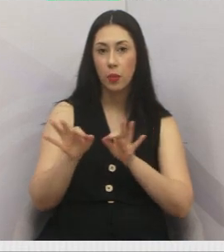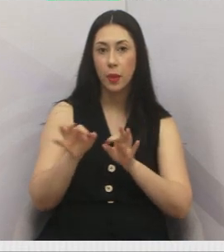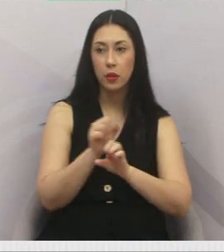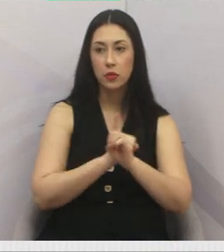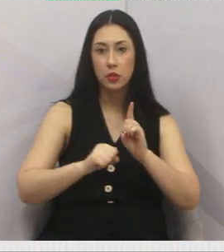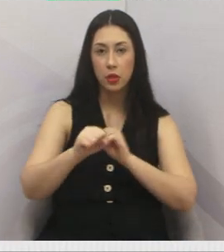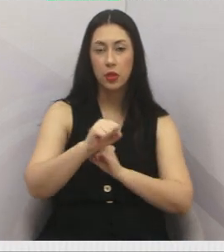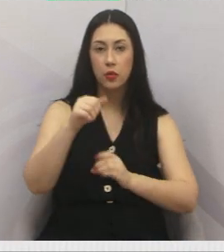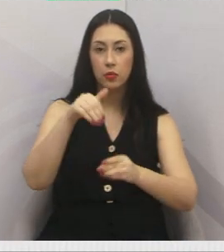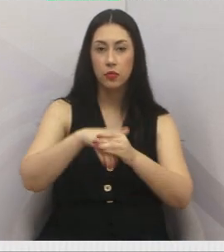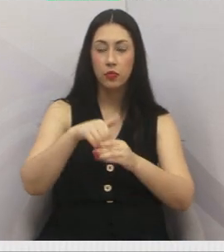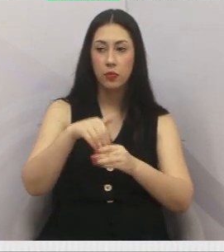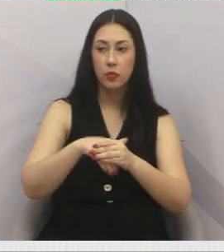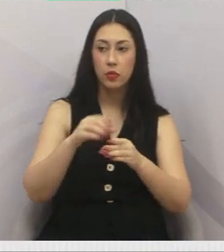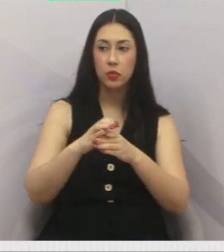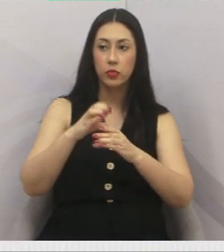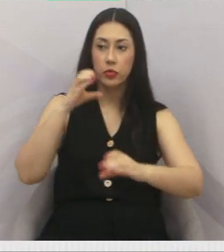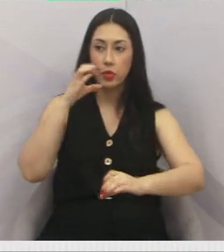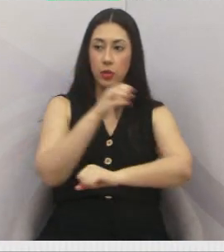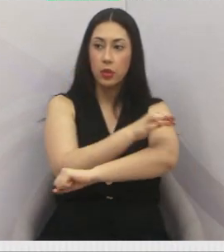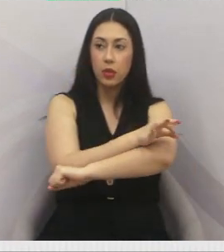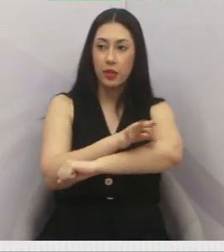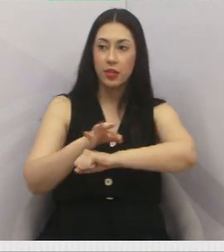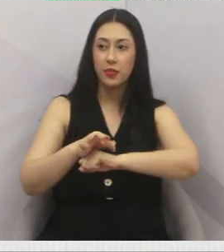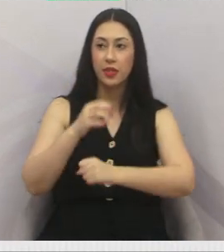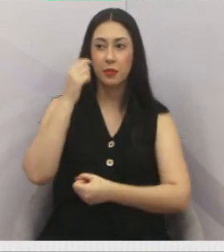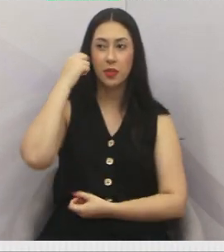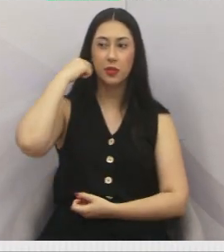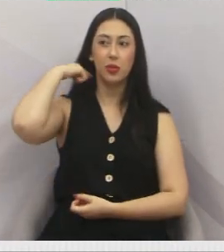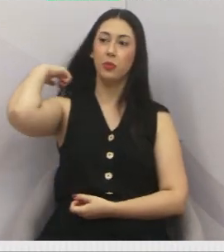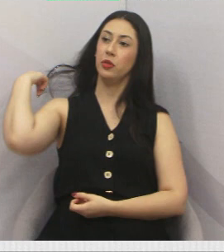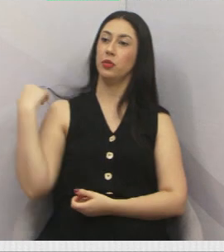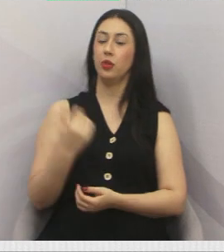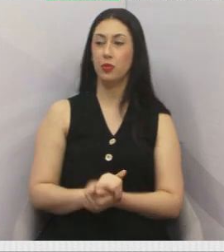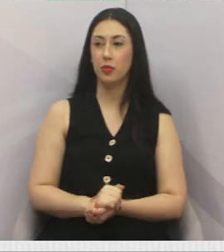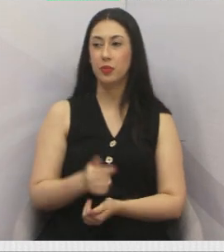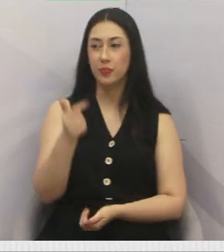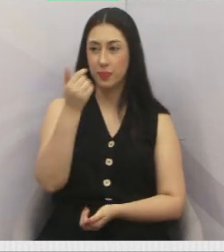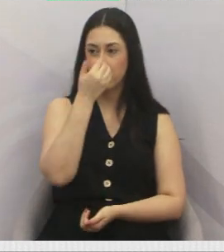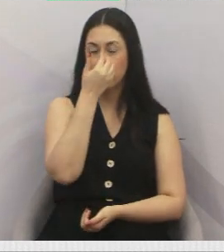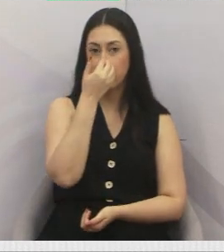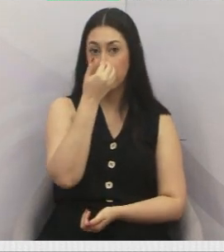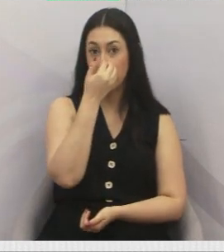voto para a Associação dos Engenheiros e Arquitetos. Próximo voto.